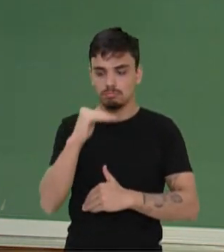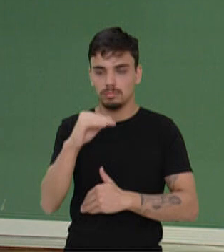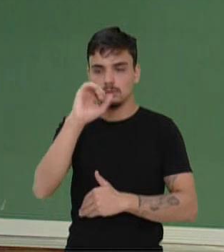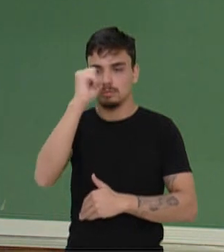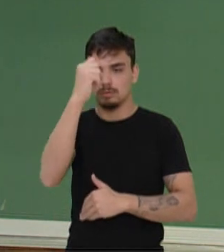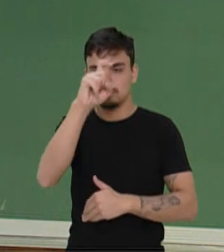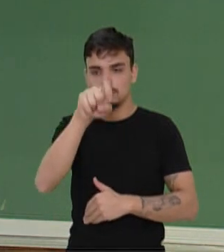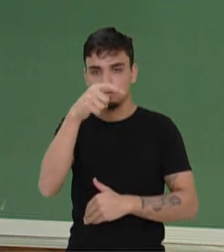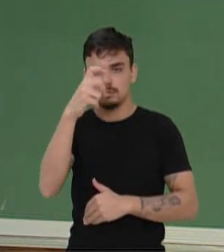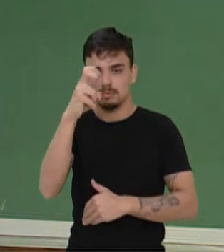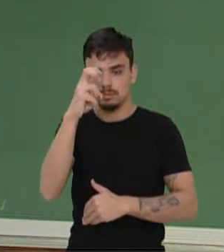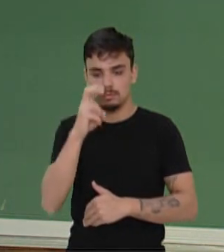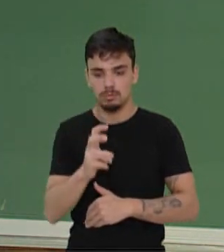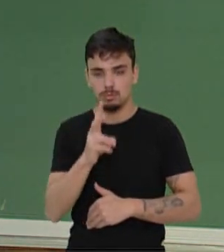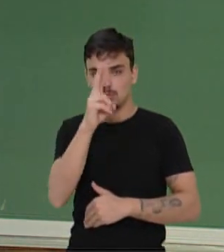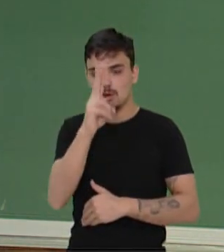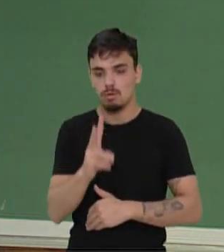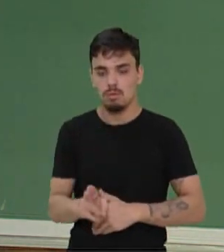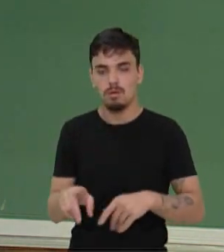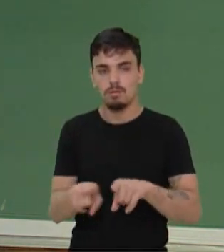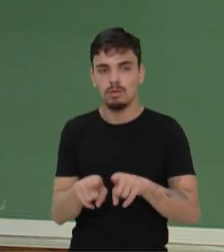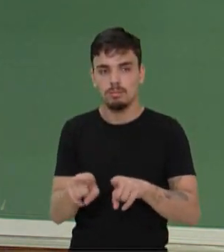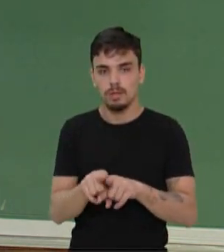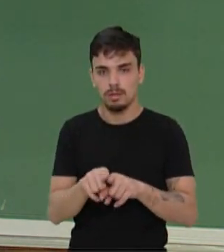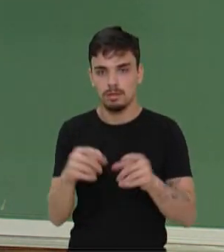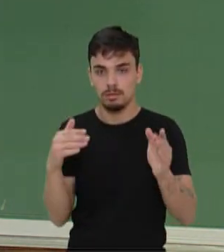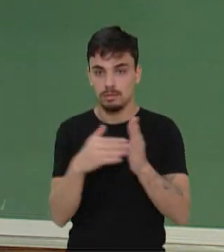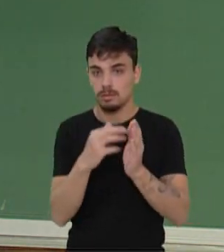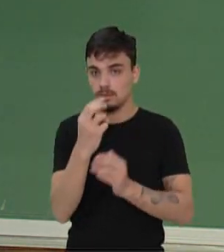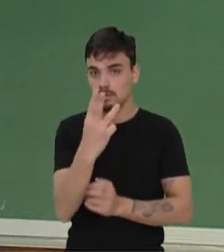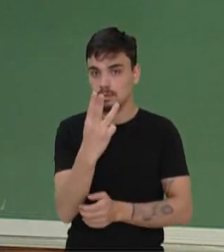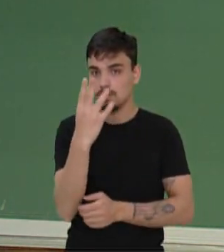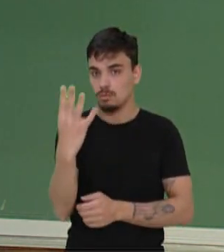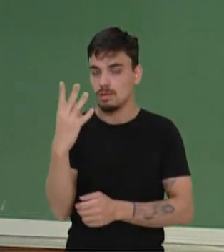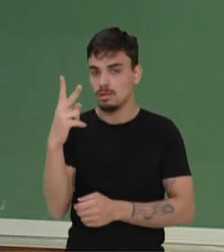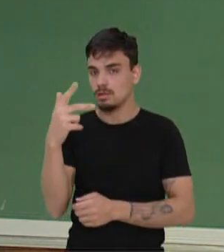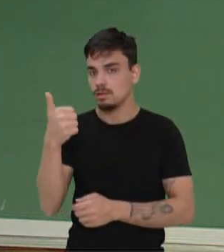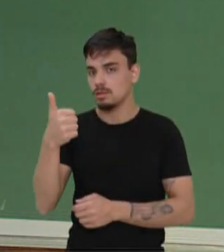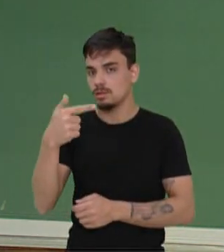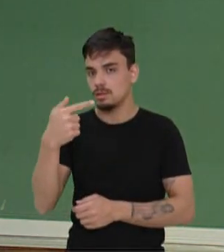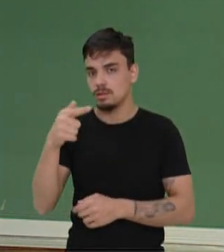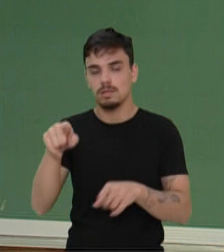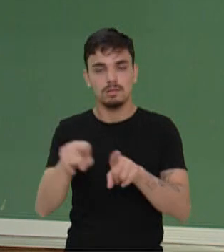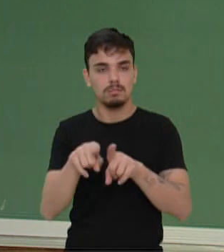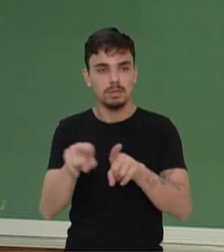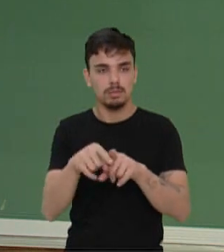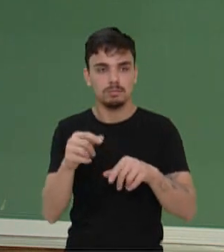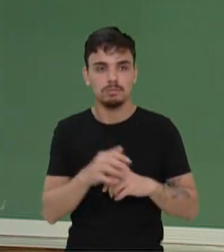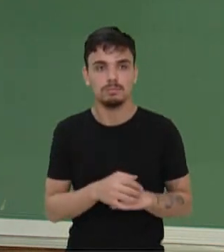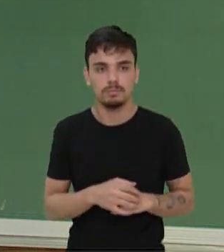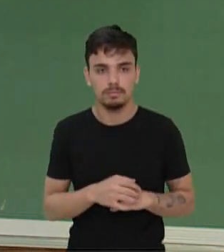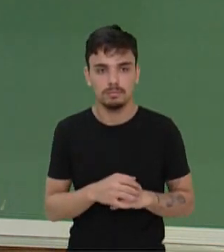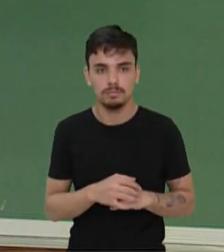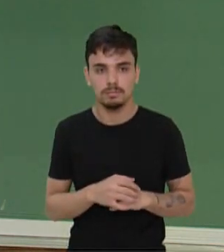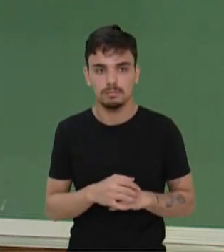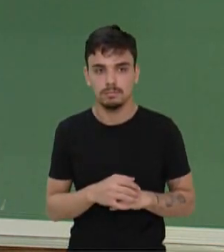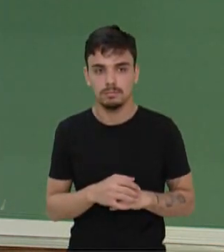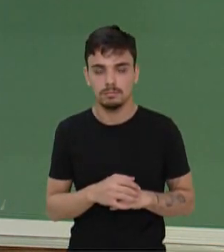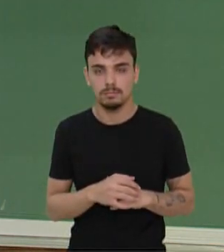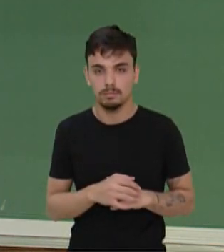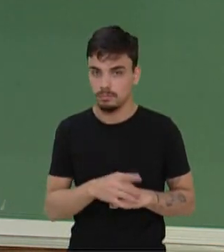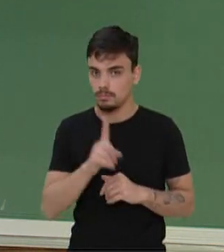8,5 com 8,5 é 17. Para 34, 17 também. Então, as dimensões para que tenha área máxima são essas